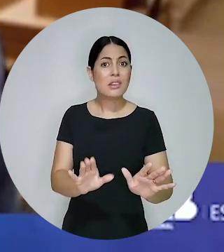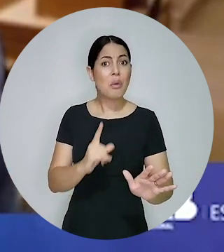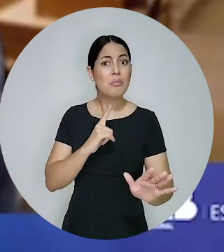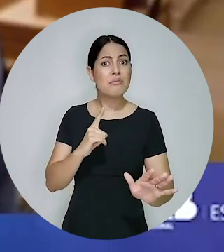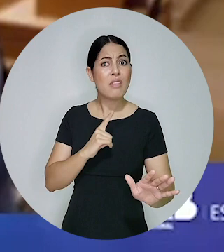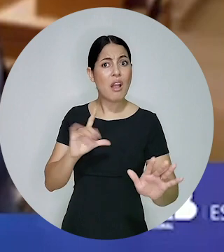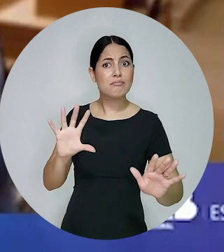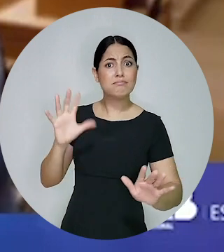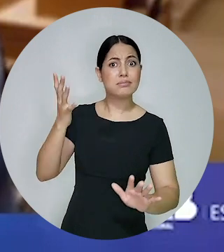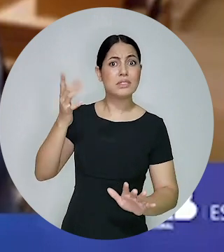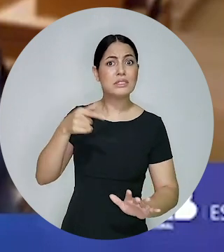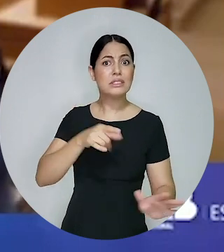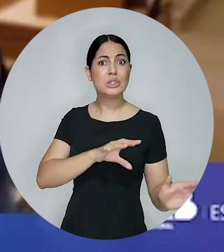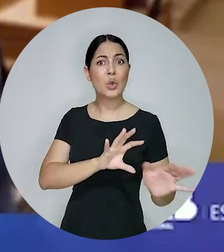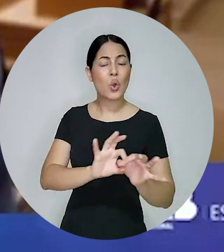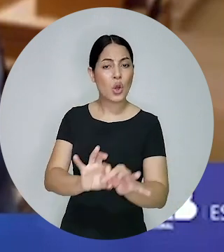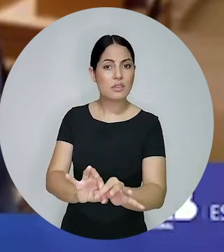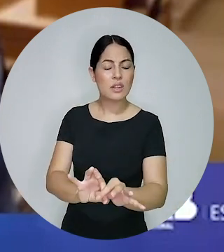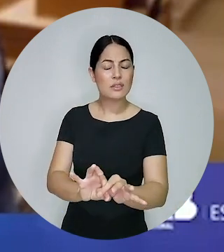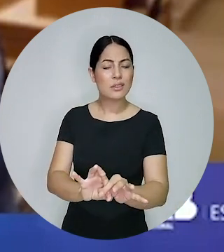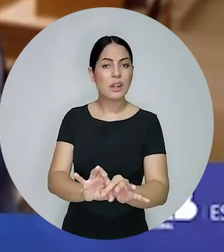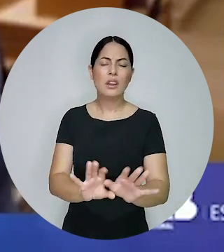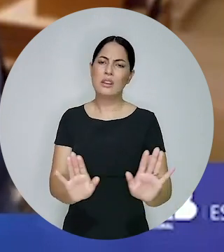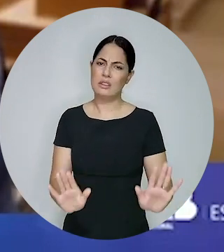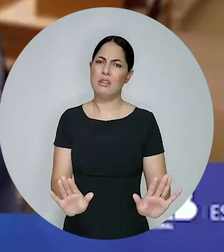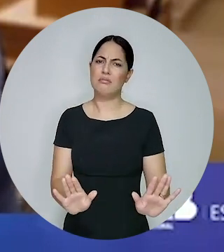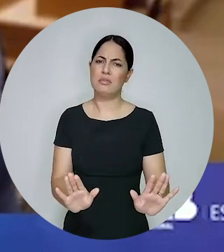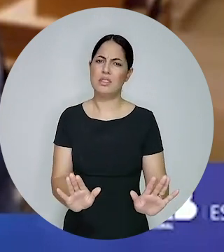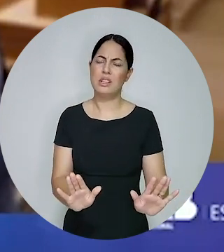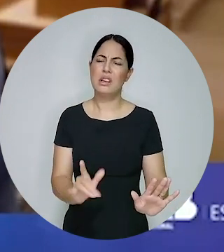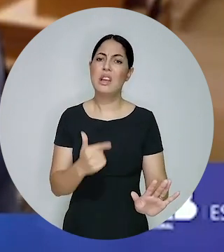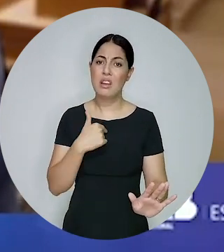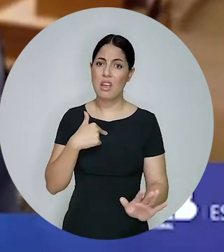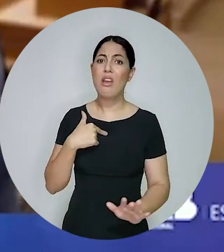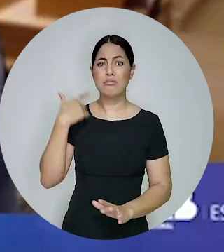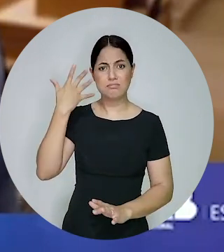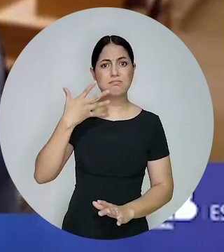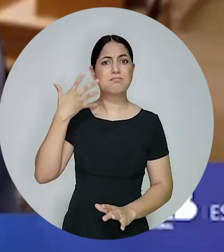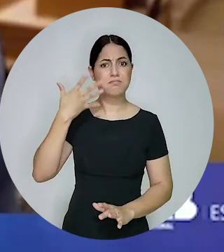um evento absolutamente presente,